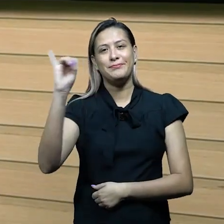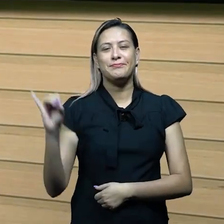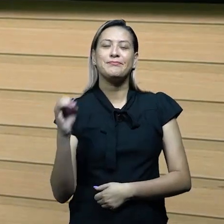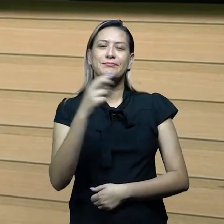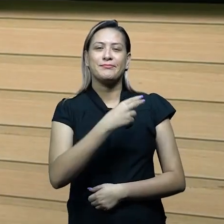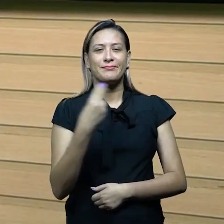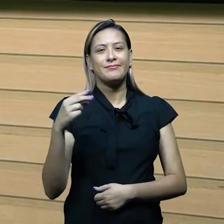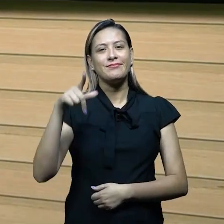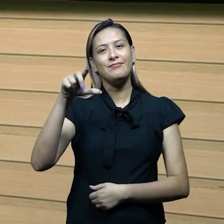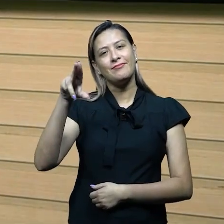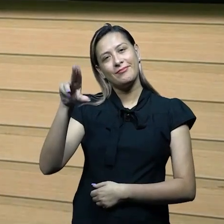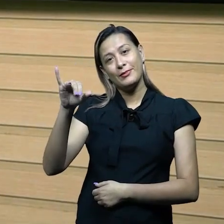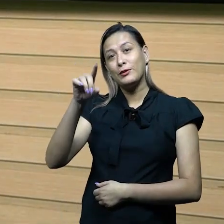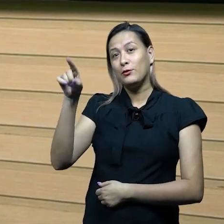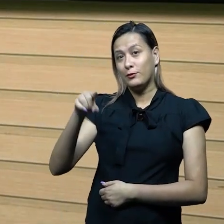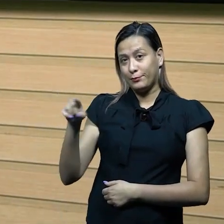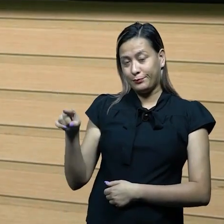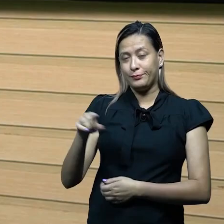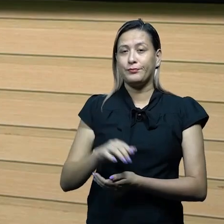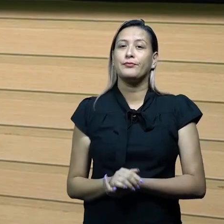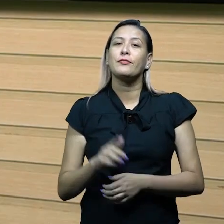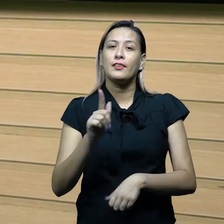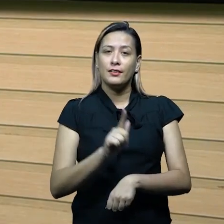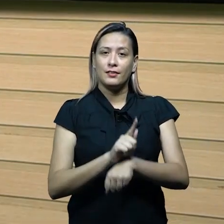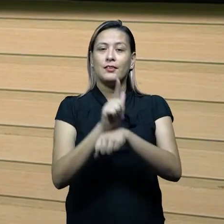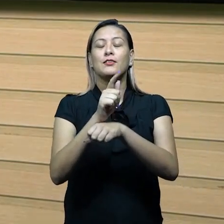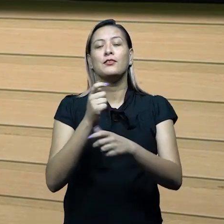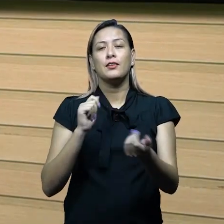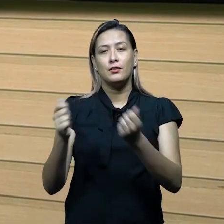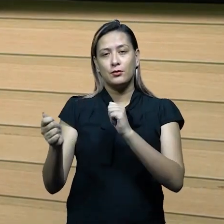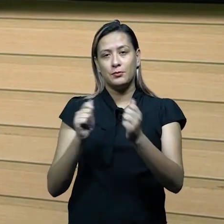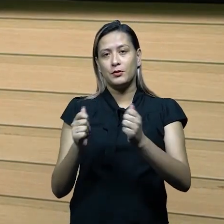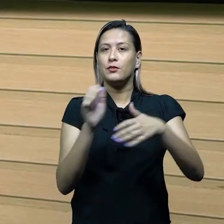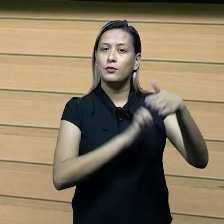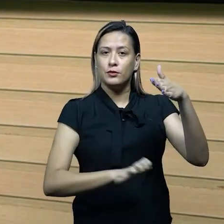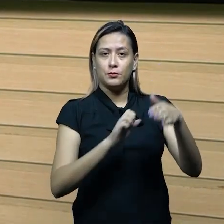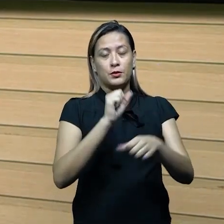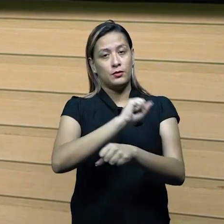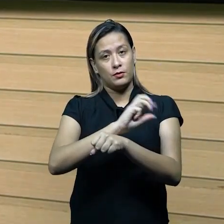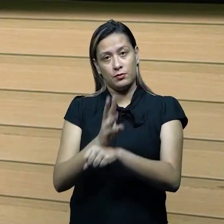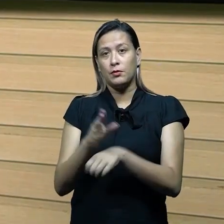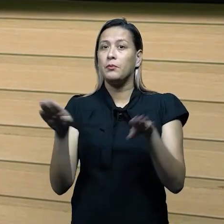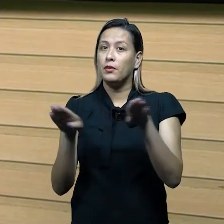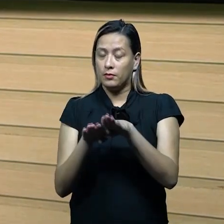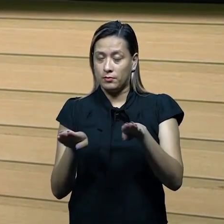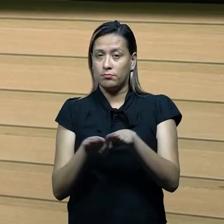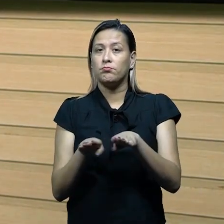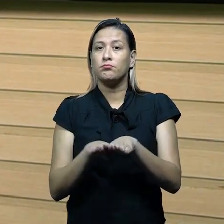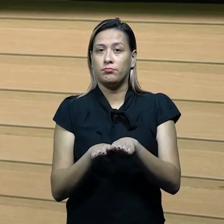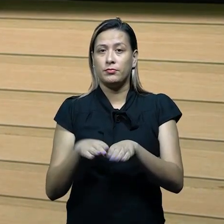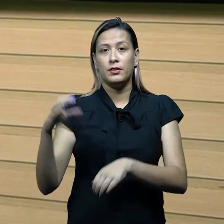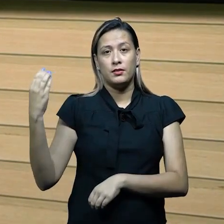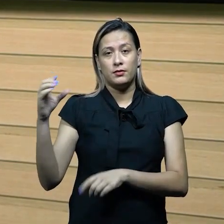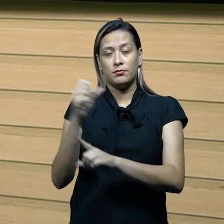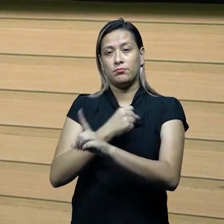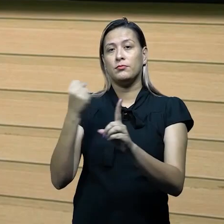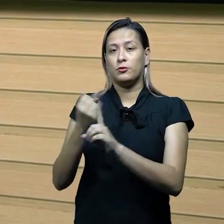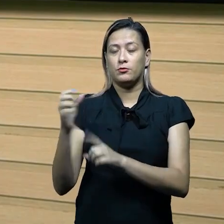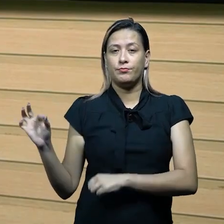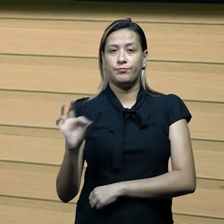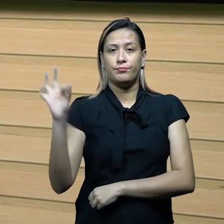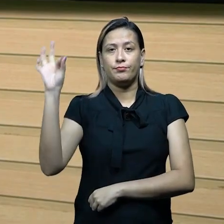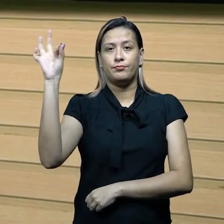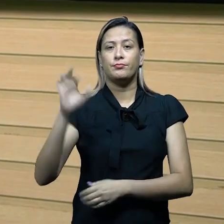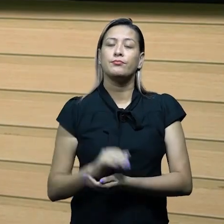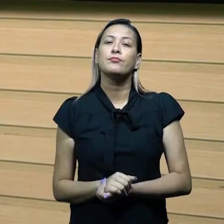Olá, eu sou o professor Luiz Guterres, eu sou graduado em Administração de Empresas pela UEMA e também sou graduado em Ciências Sociais pela